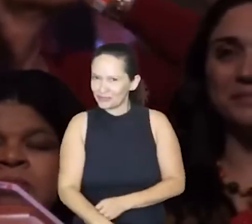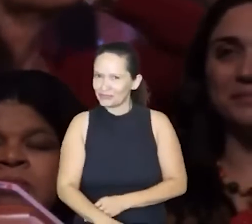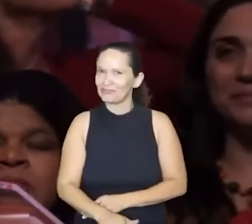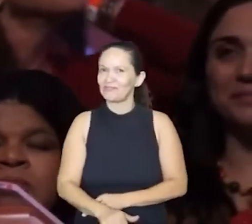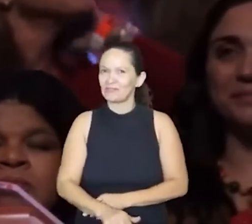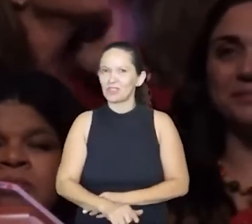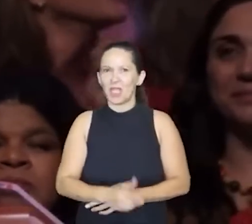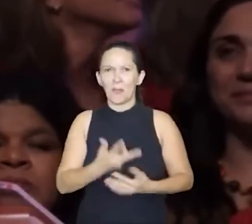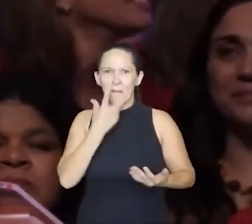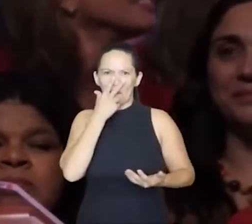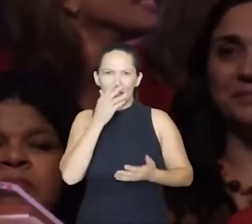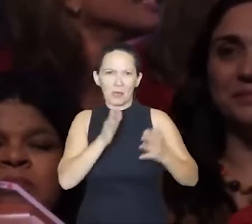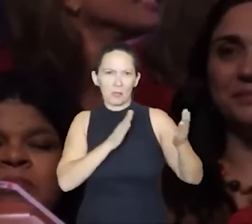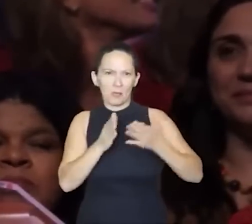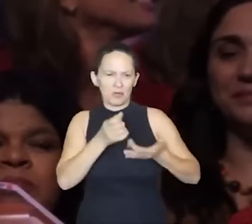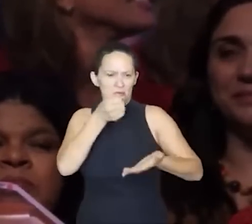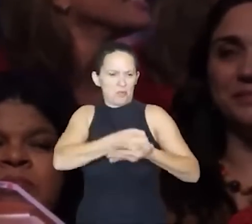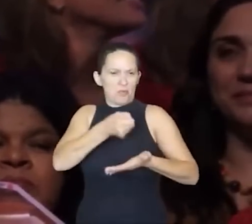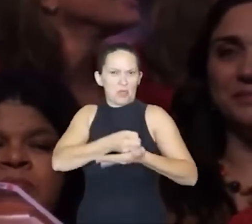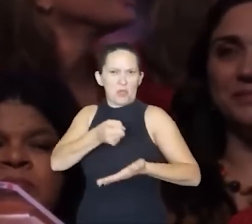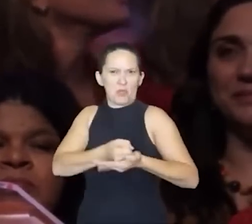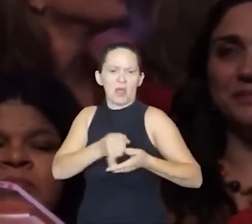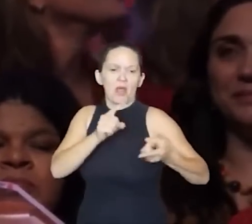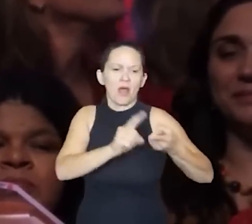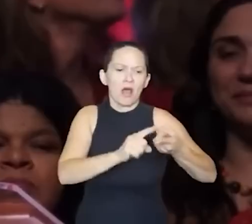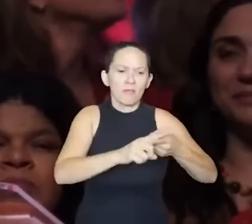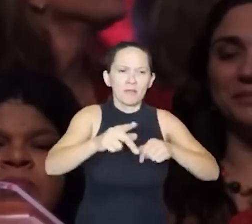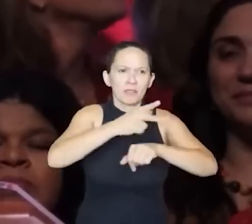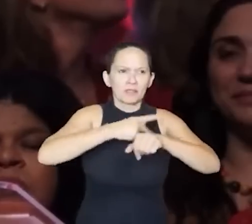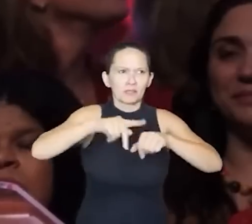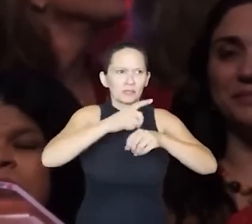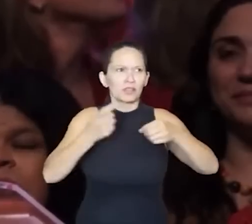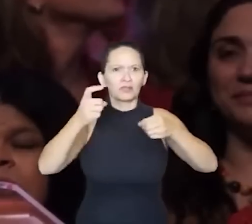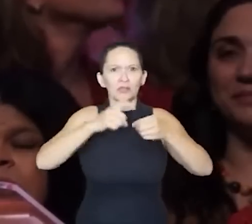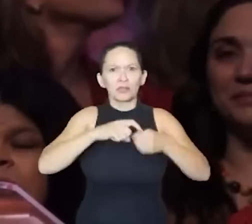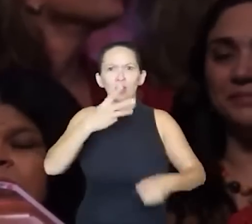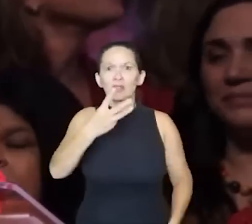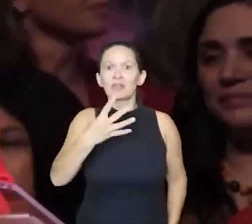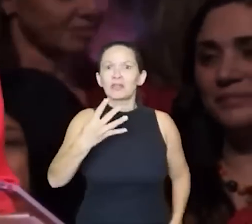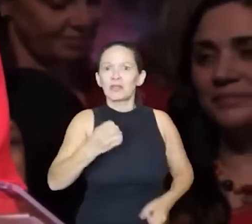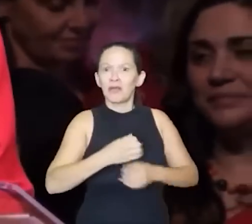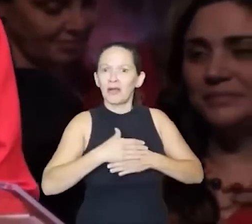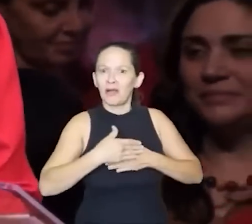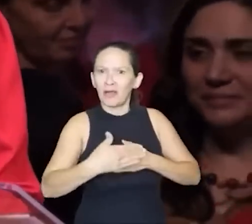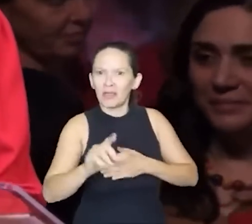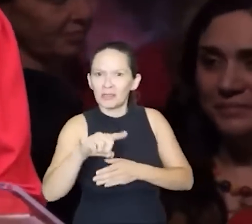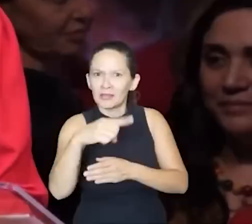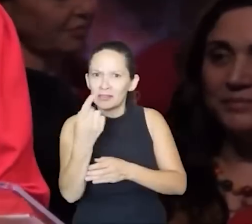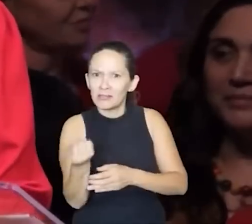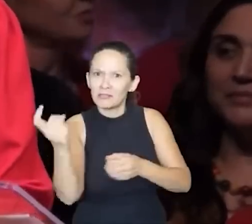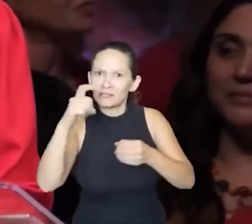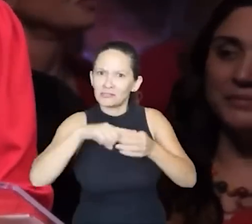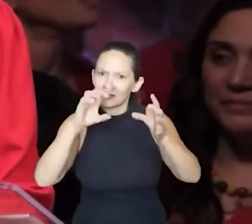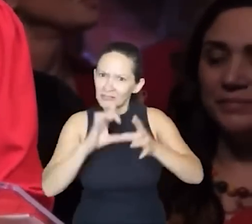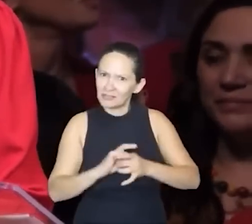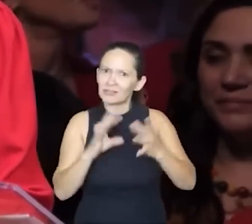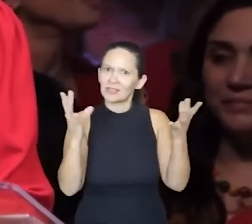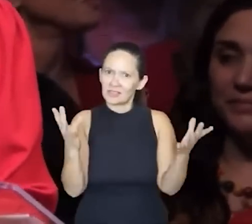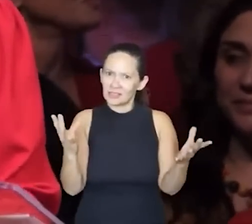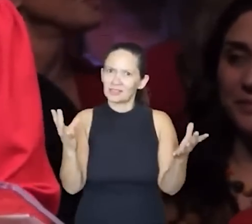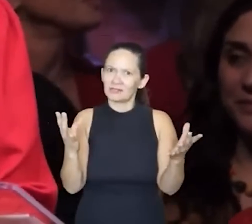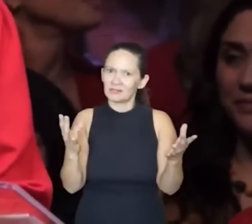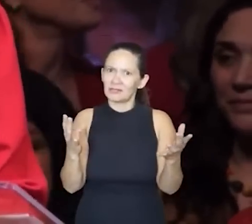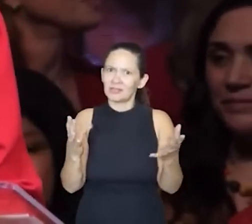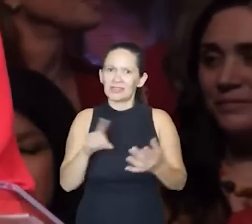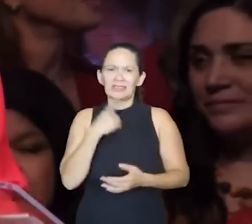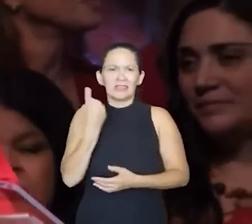autoritarismo voltou a ameaçar o país 34 anos depois da redemocratização, que custou a luta